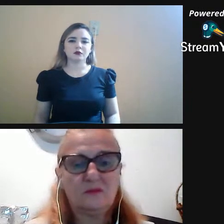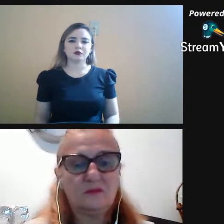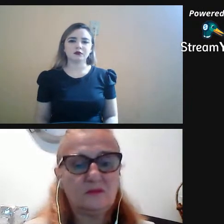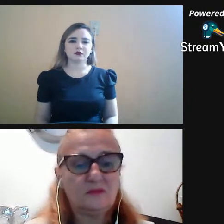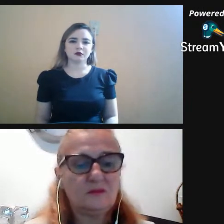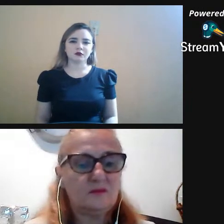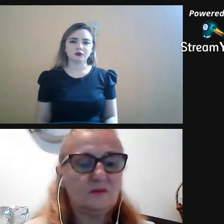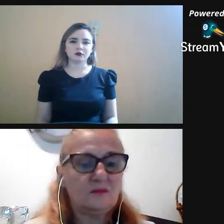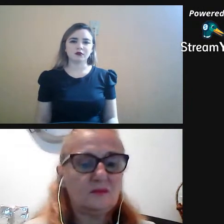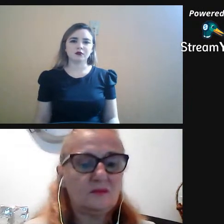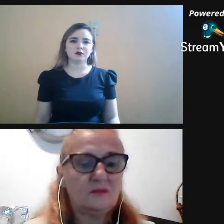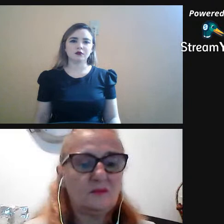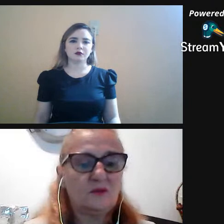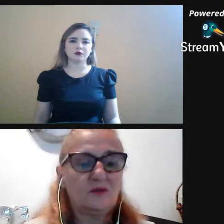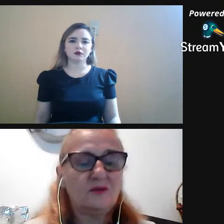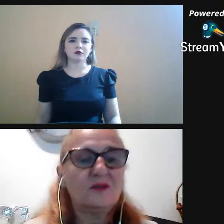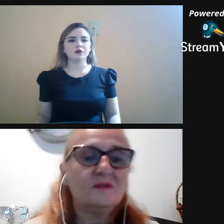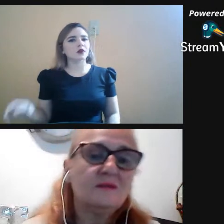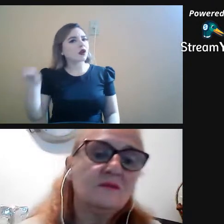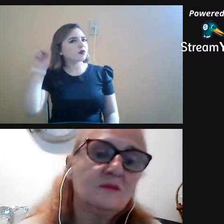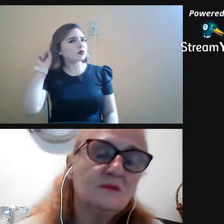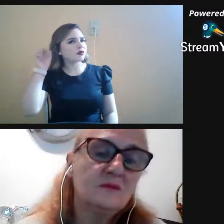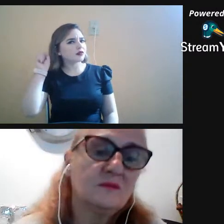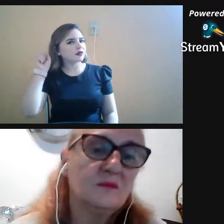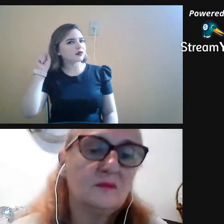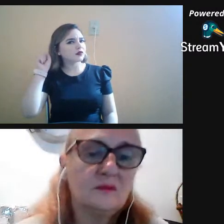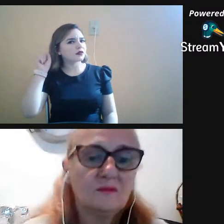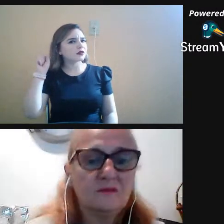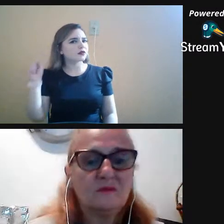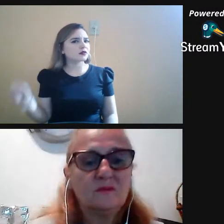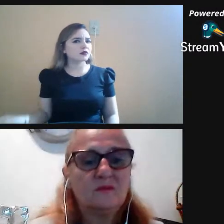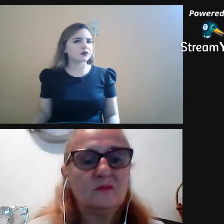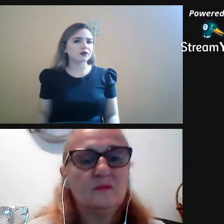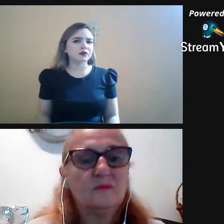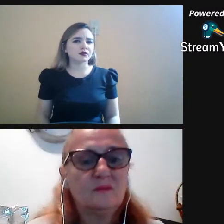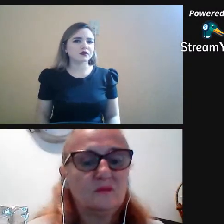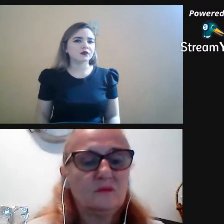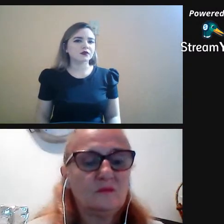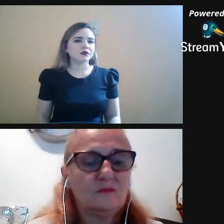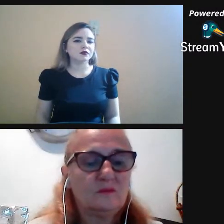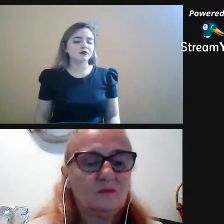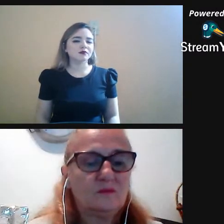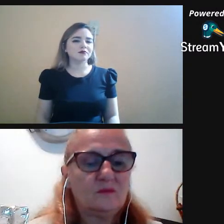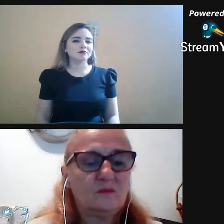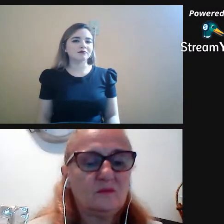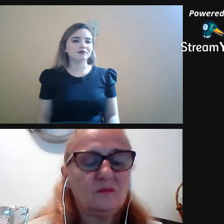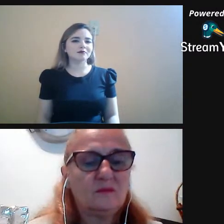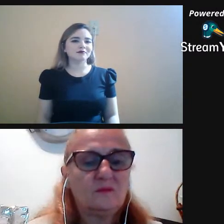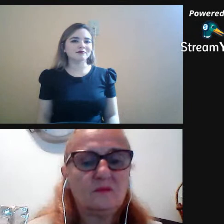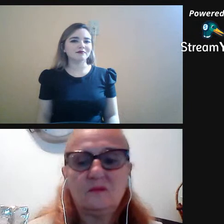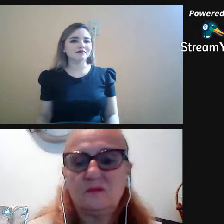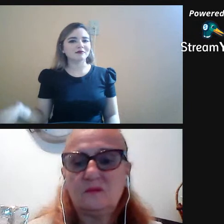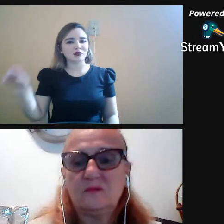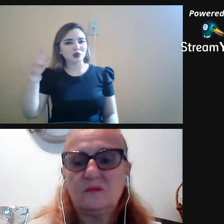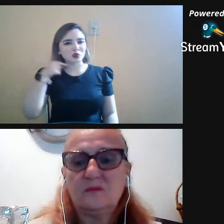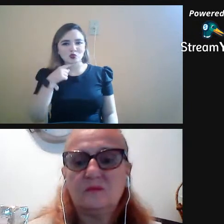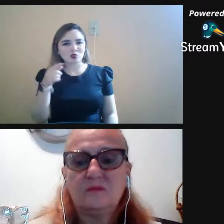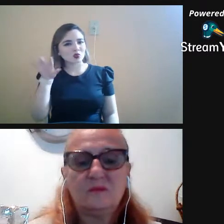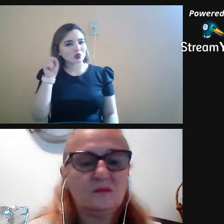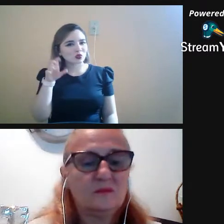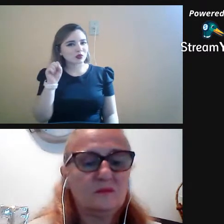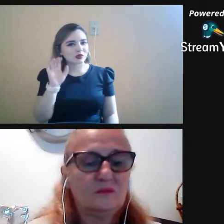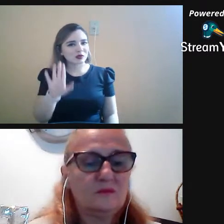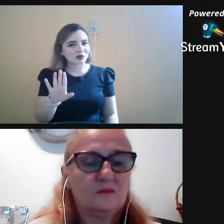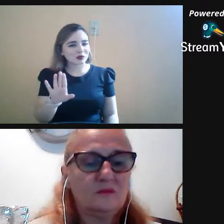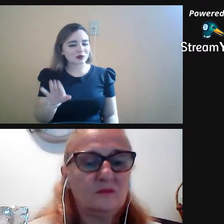Laura, você está me ouvindo? Você está muda, espera aí, deixa eu te desmutar aqui.